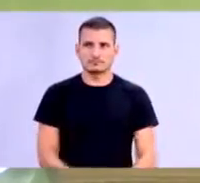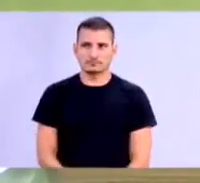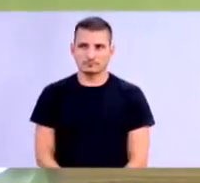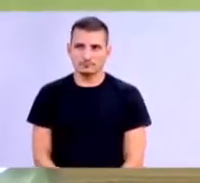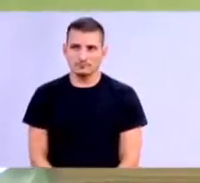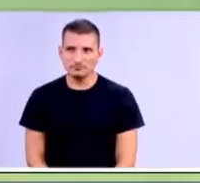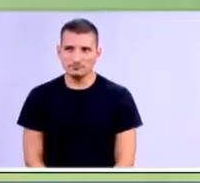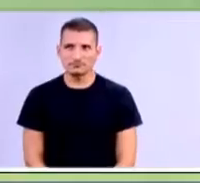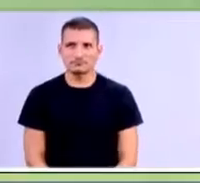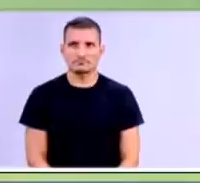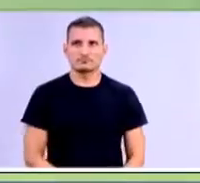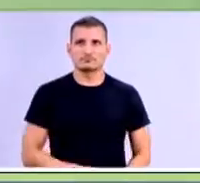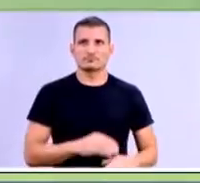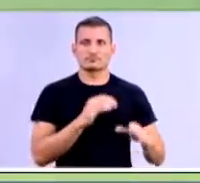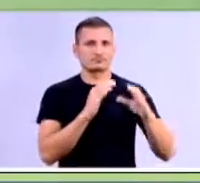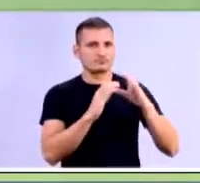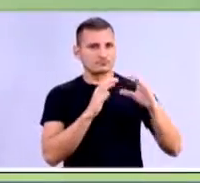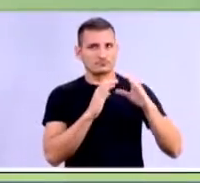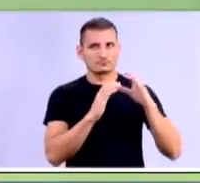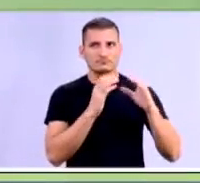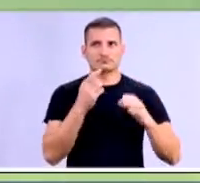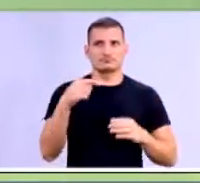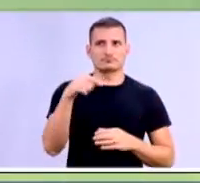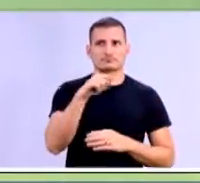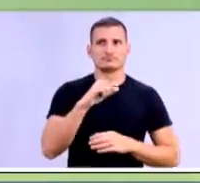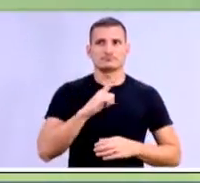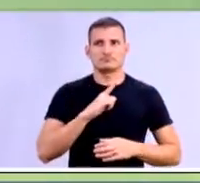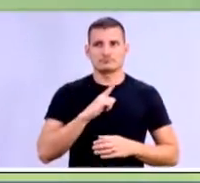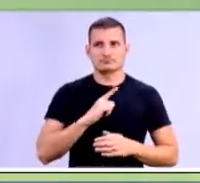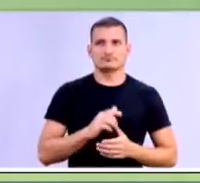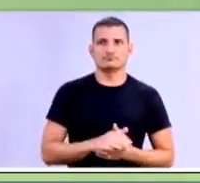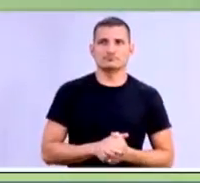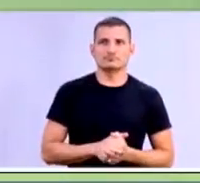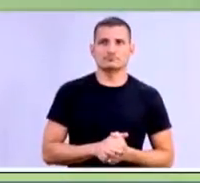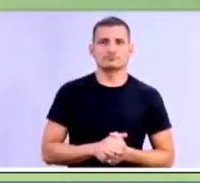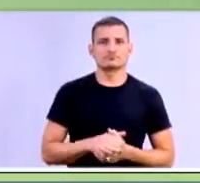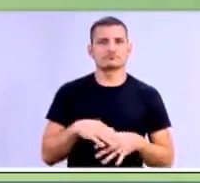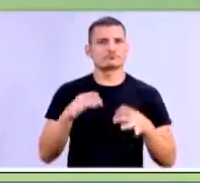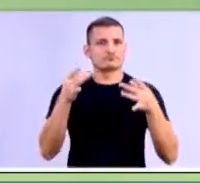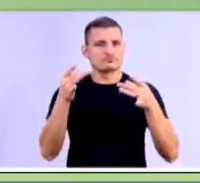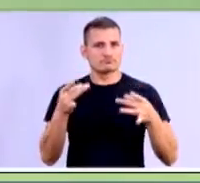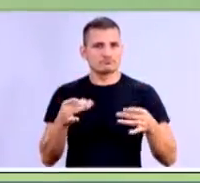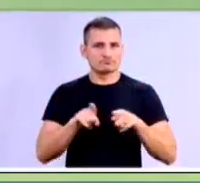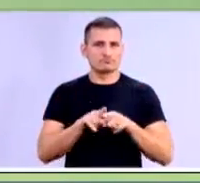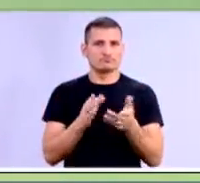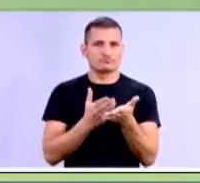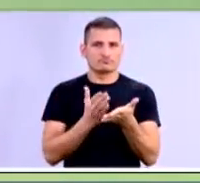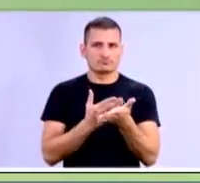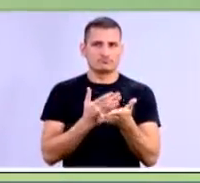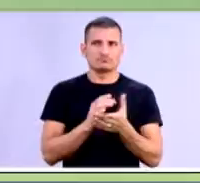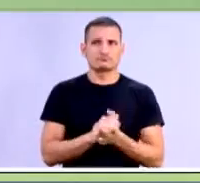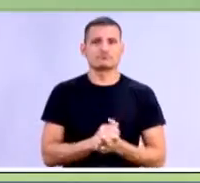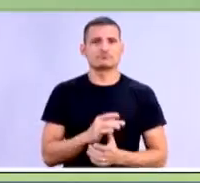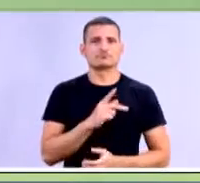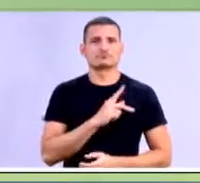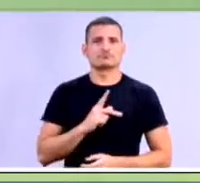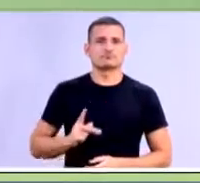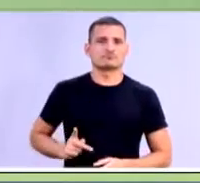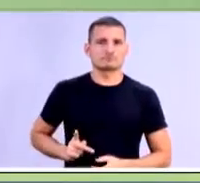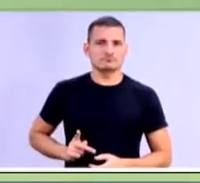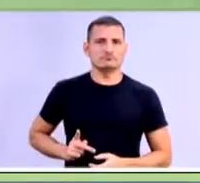comunicações oficiais, vocês terão mais detalhe também no Manual de Redação da Presidência da República, que é